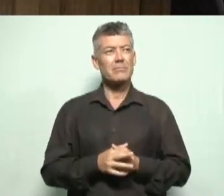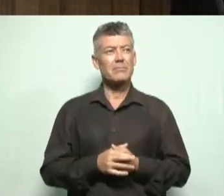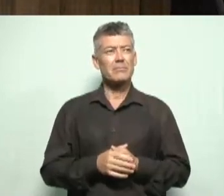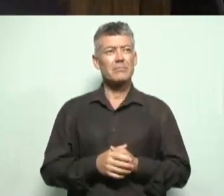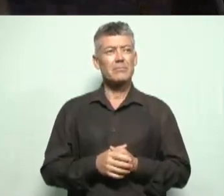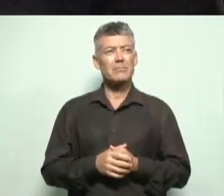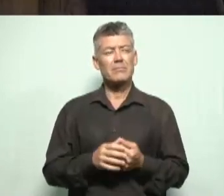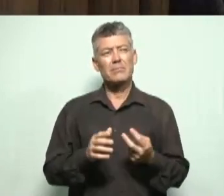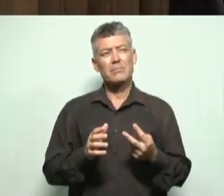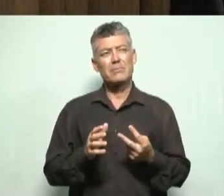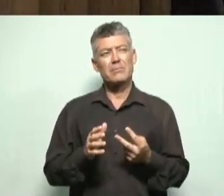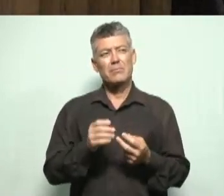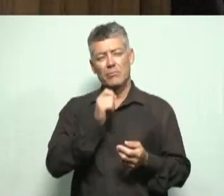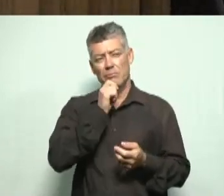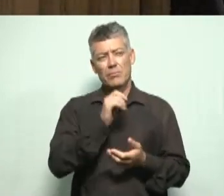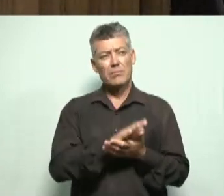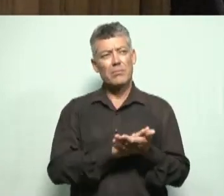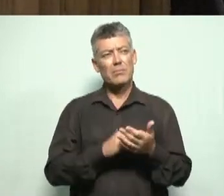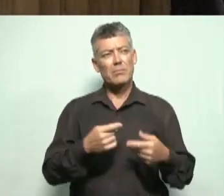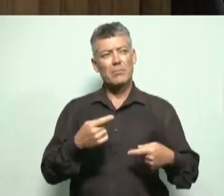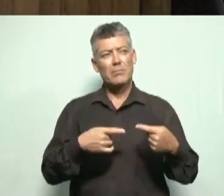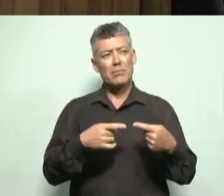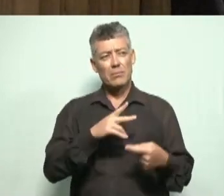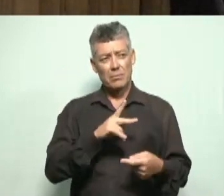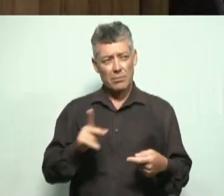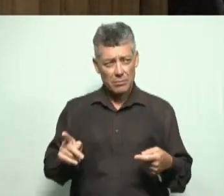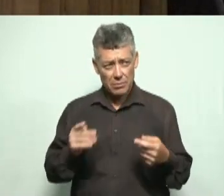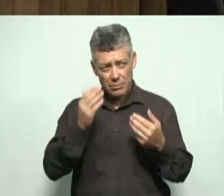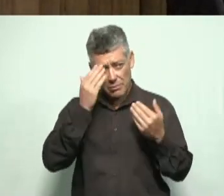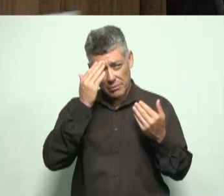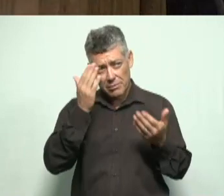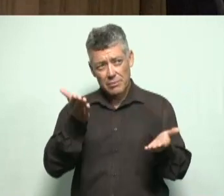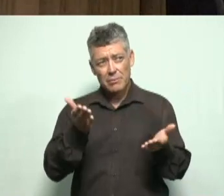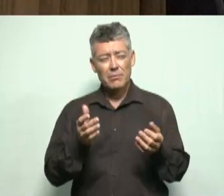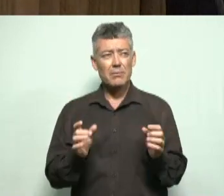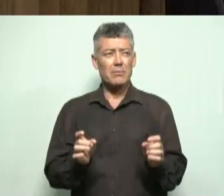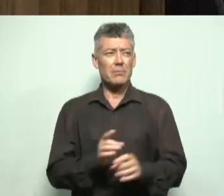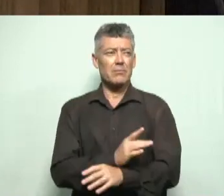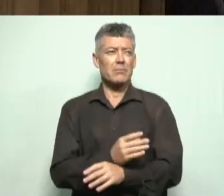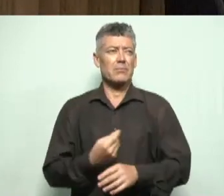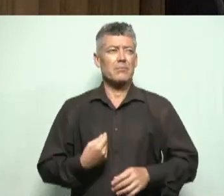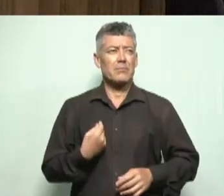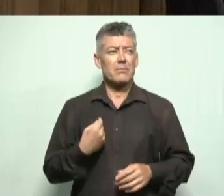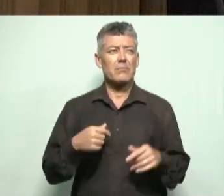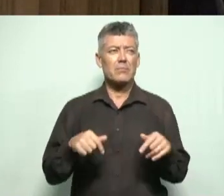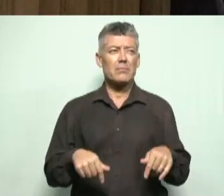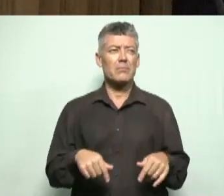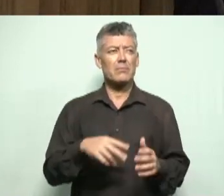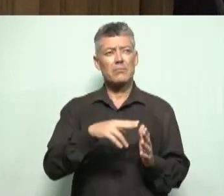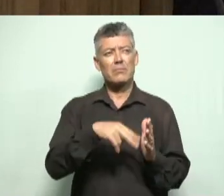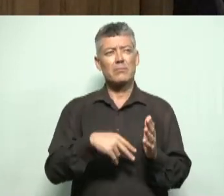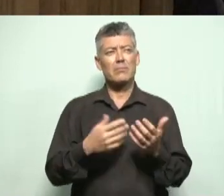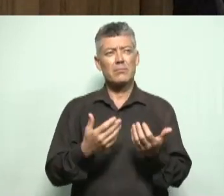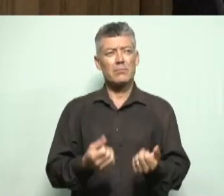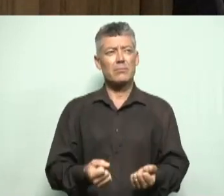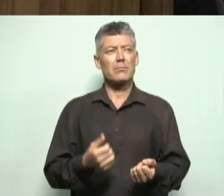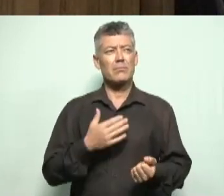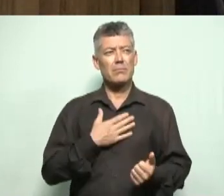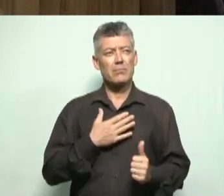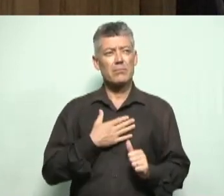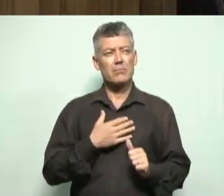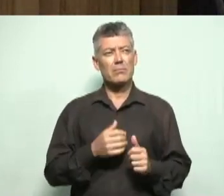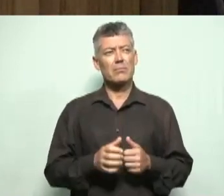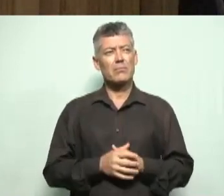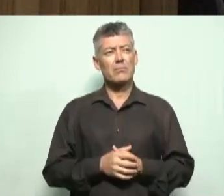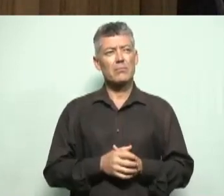Em seguida, nada mais havendo a ser debatido, senhor presidente, agradeço ao presidente de todo, declaro encerrada a presente sessão, que depois de lida e aprovada, vai por mim assinada pelos membros